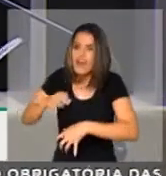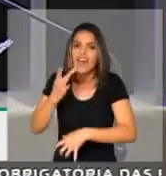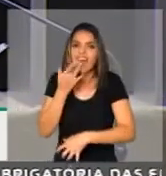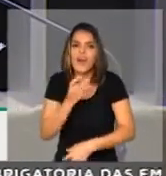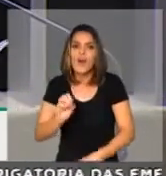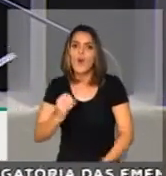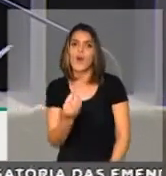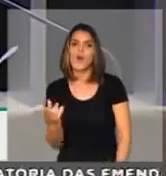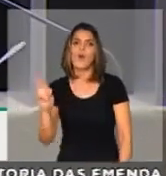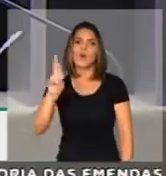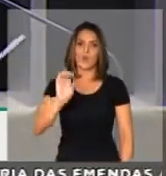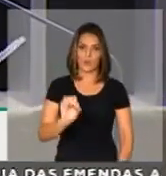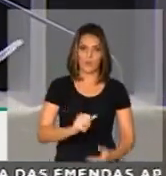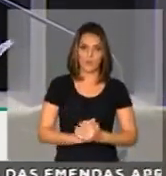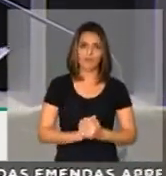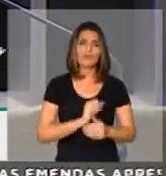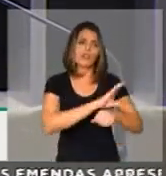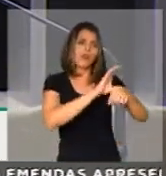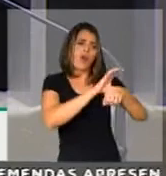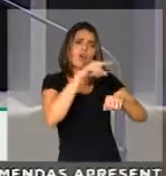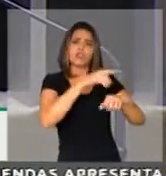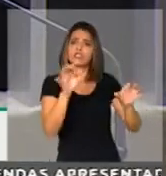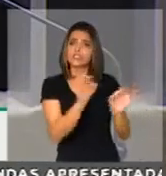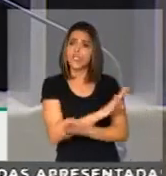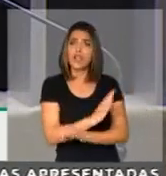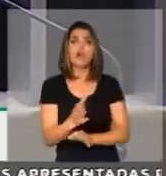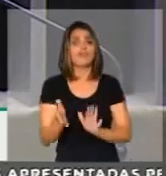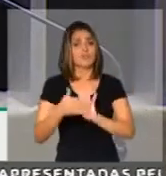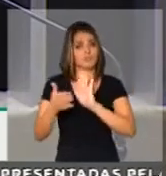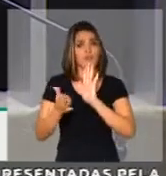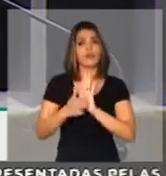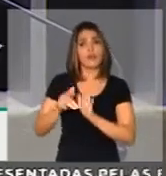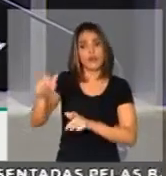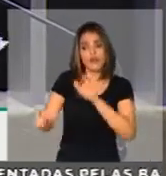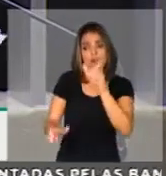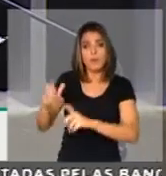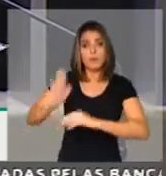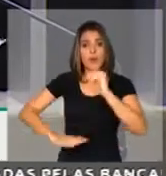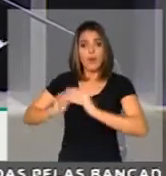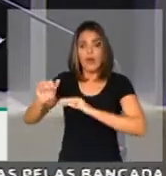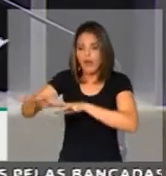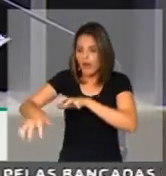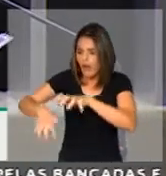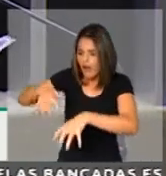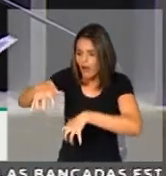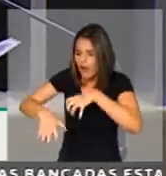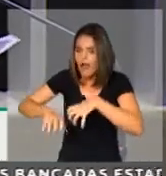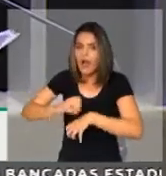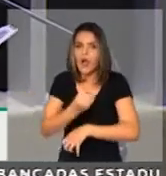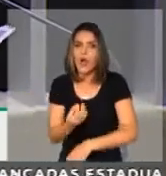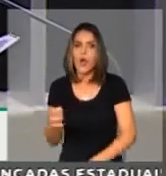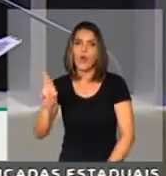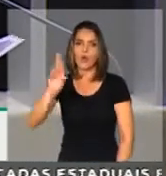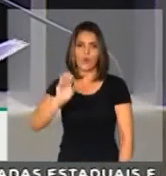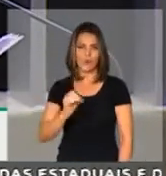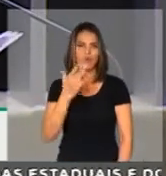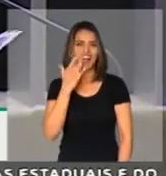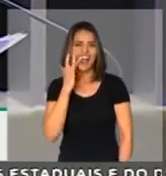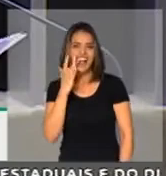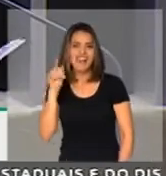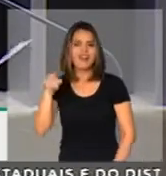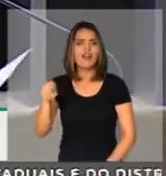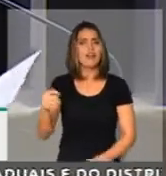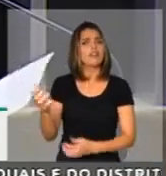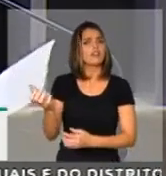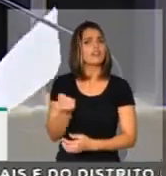Assim propomos, e vamos propor através de uma emenda, que os garimpeiros recebam o mesmo tratamento diferenciado em face ao desgaste inerente